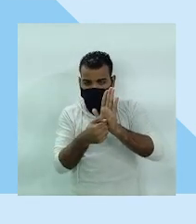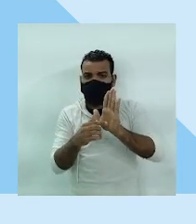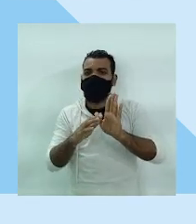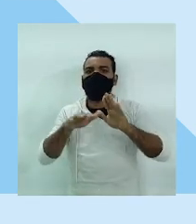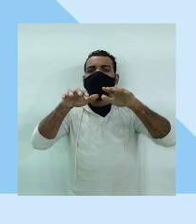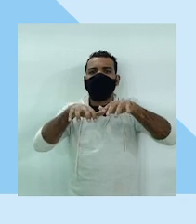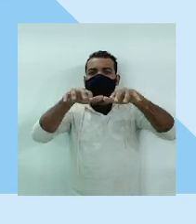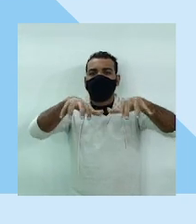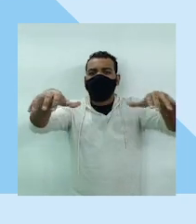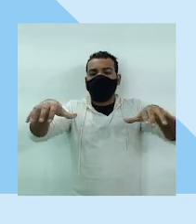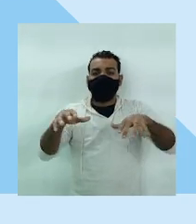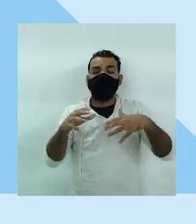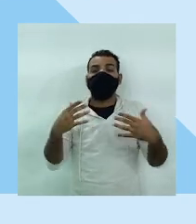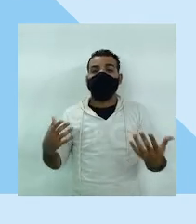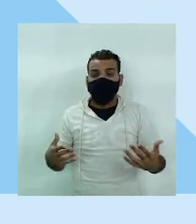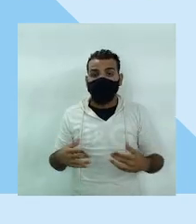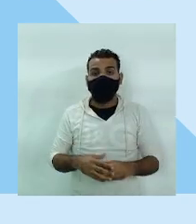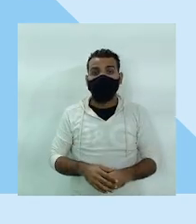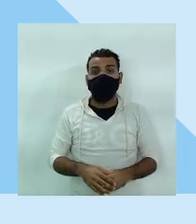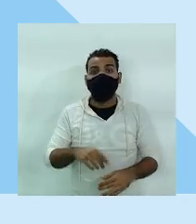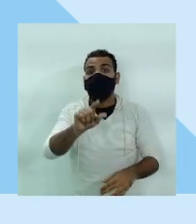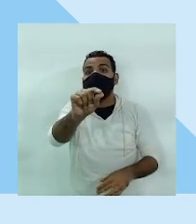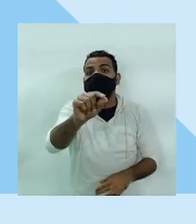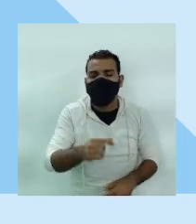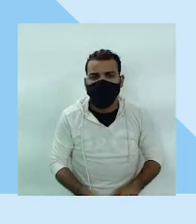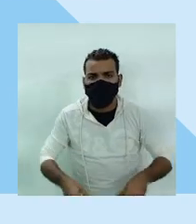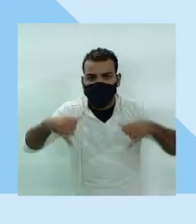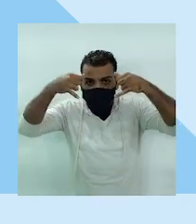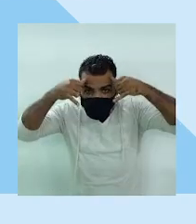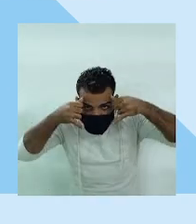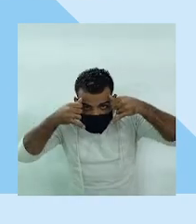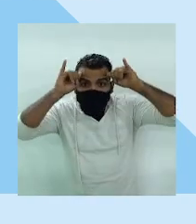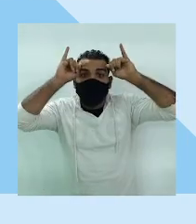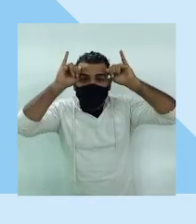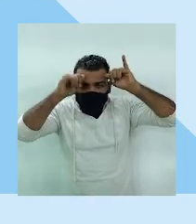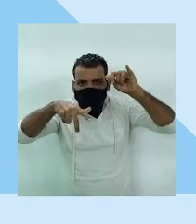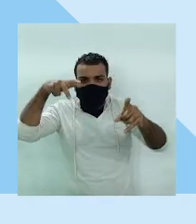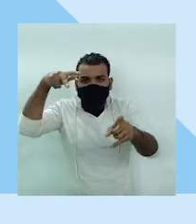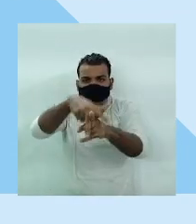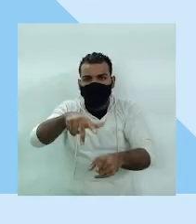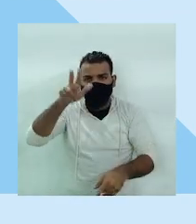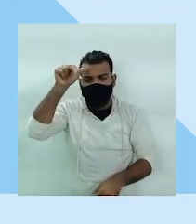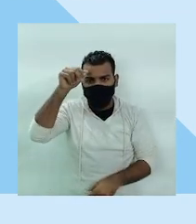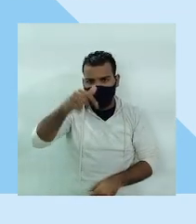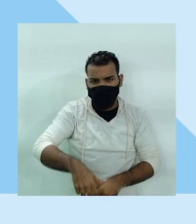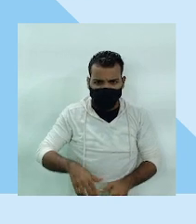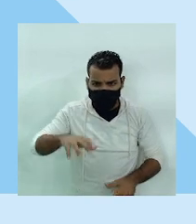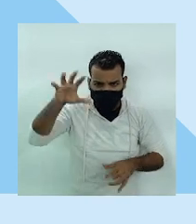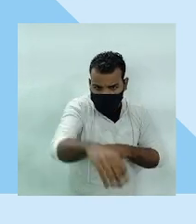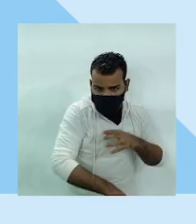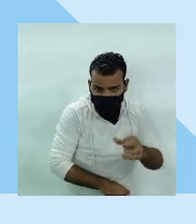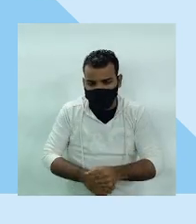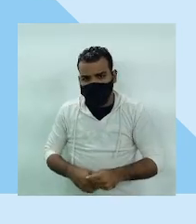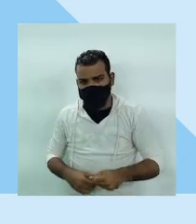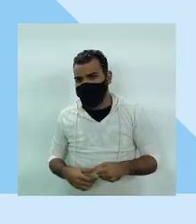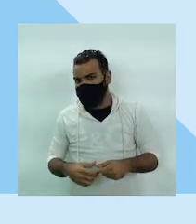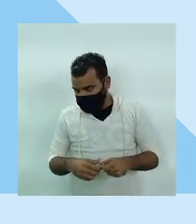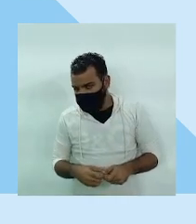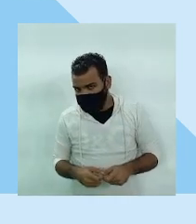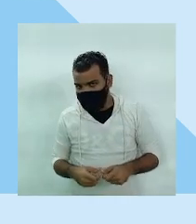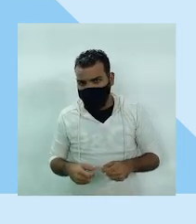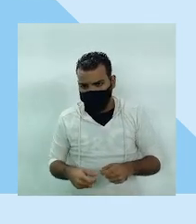eram bons domadores de cavalos. selvagens, né?